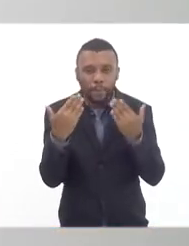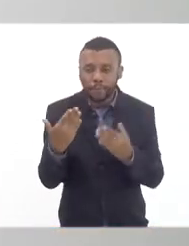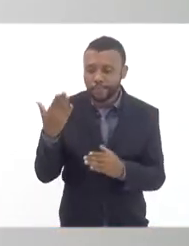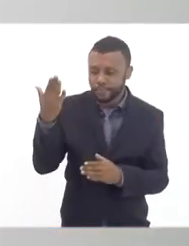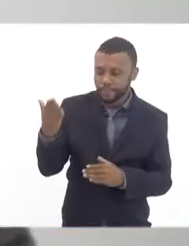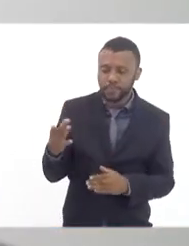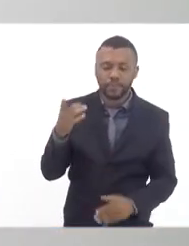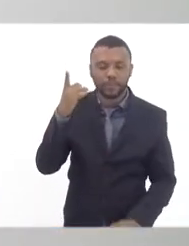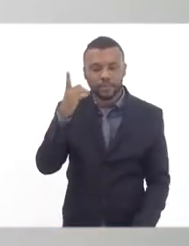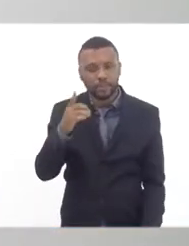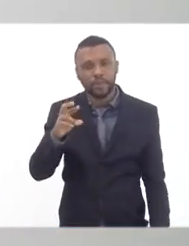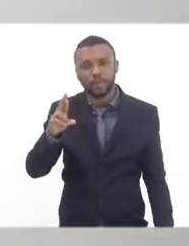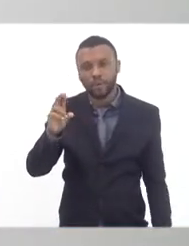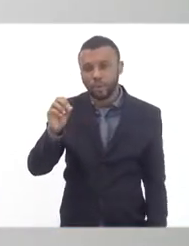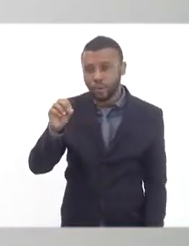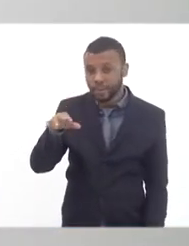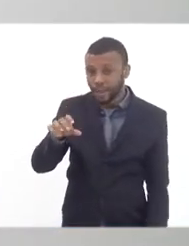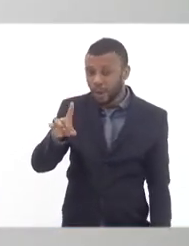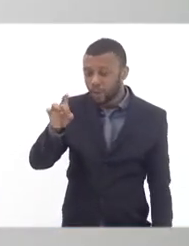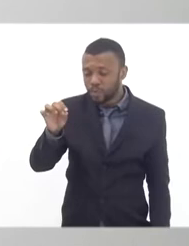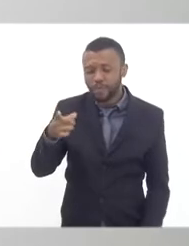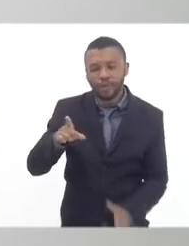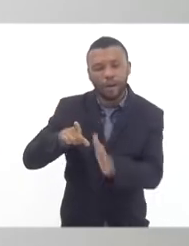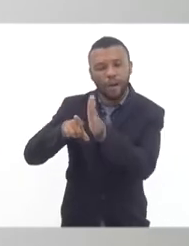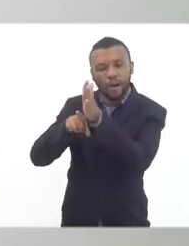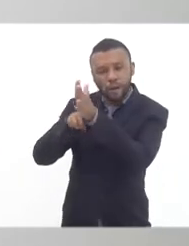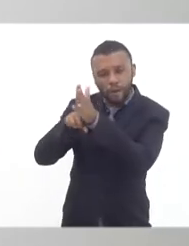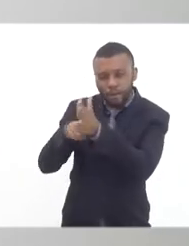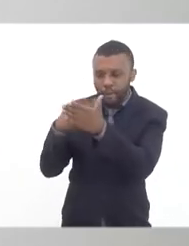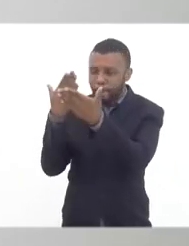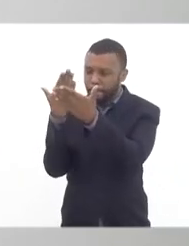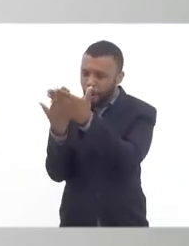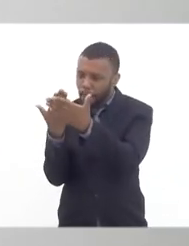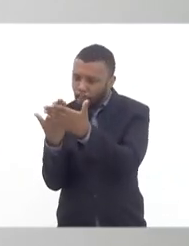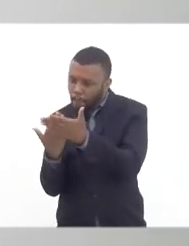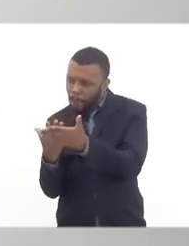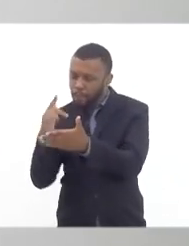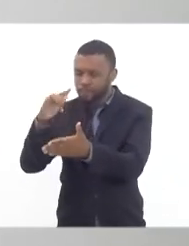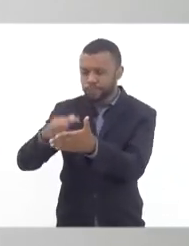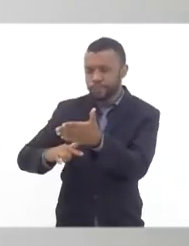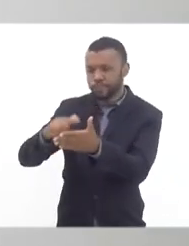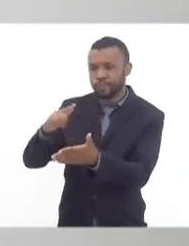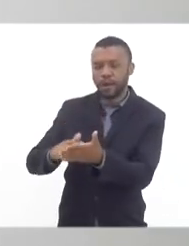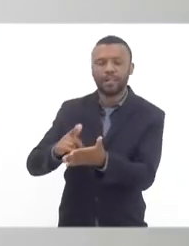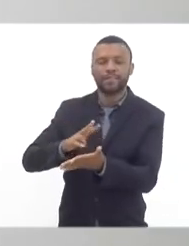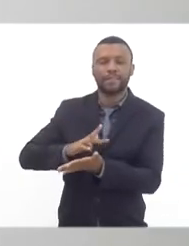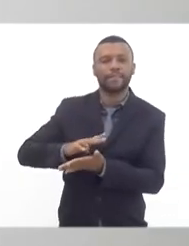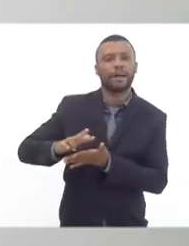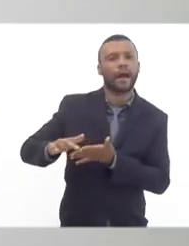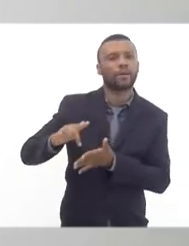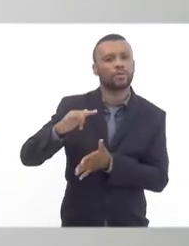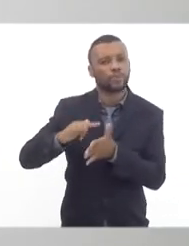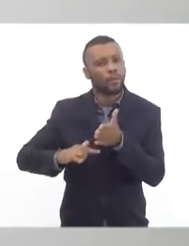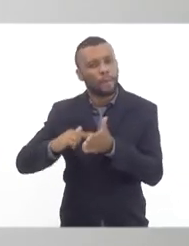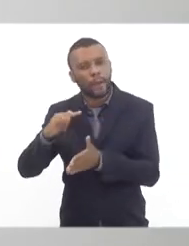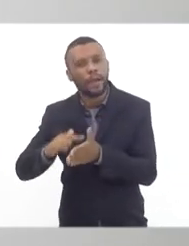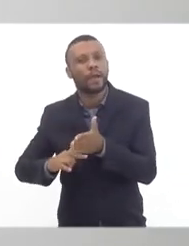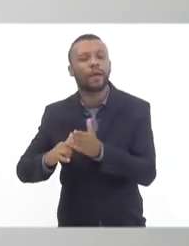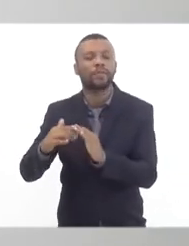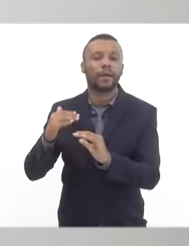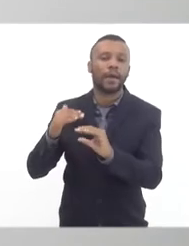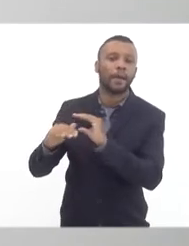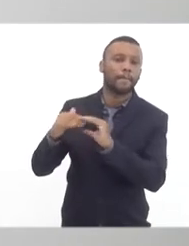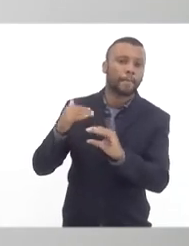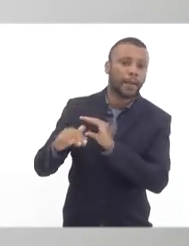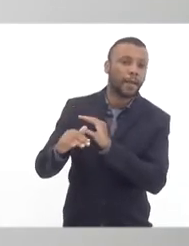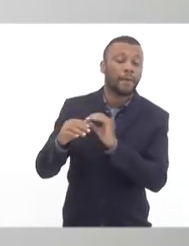Ronaldo Anchieta foi estudar o que a gente encaminhou de documento, que foram vários documentos, vários e-mails. Os e-mails eram tão